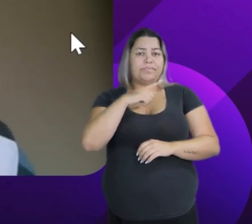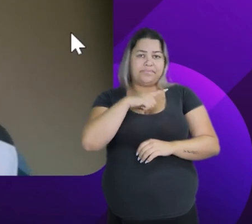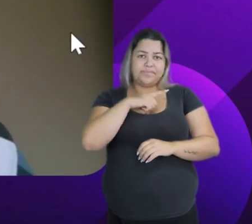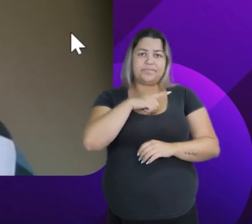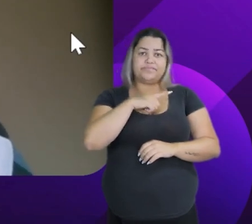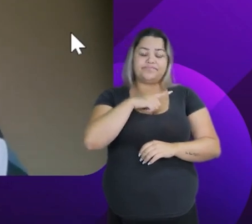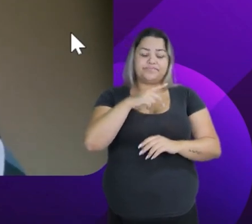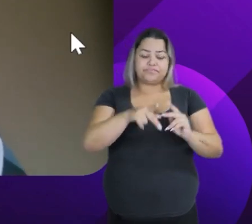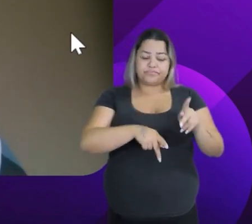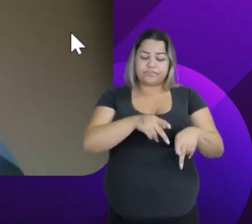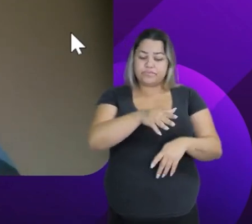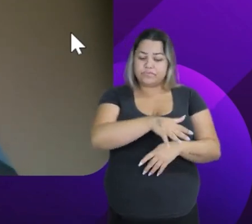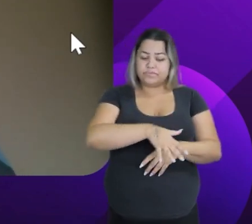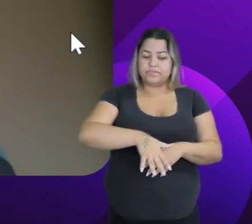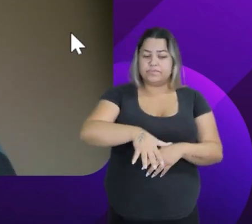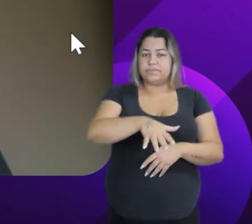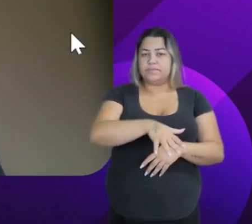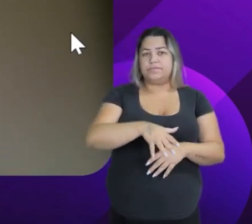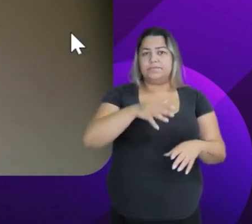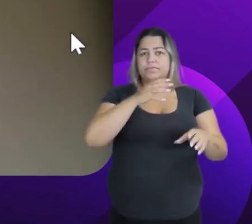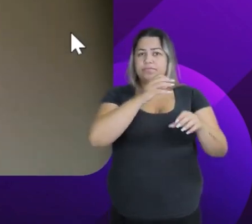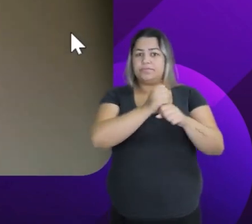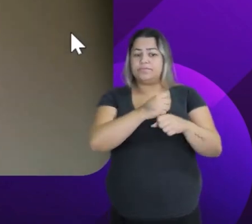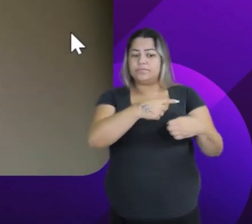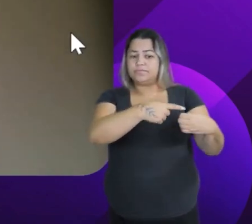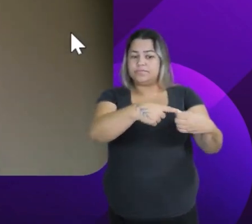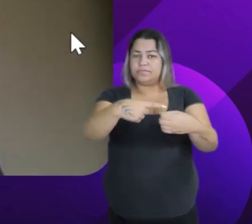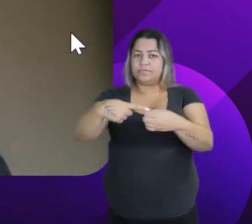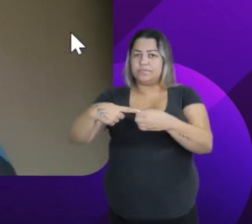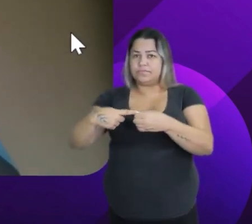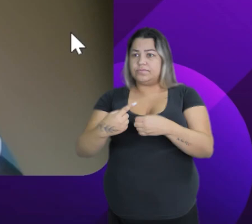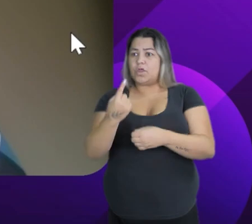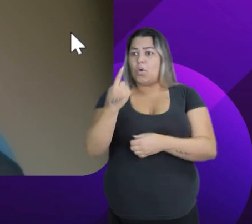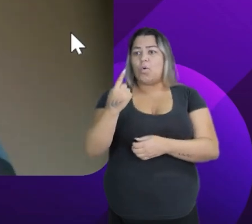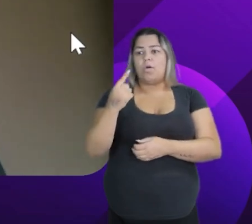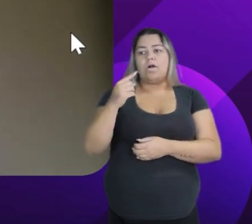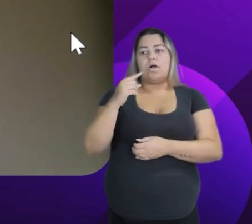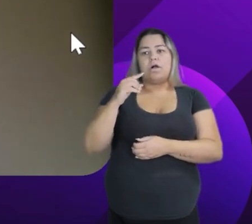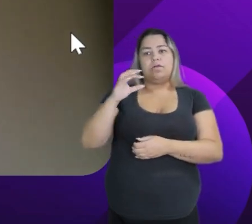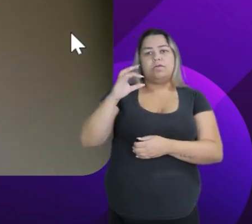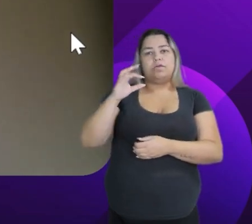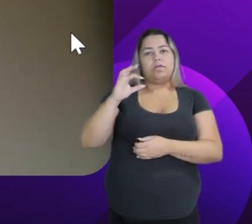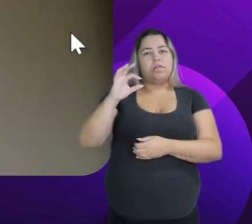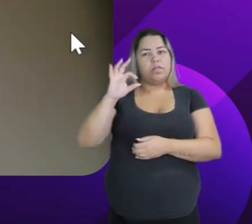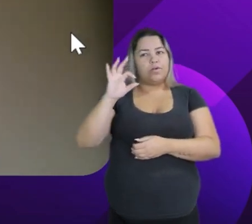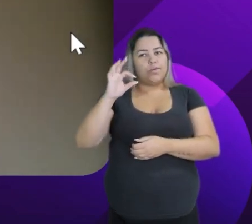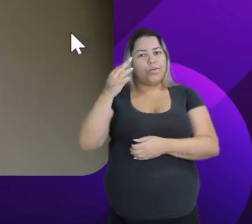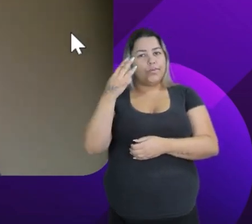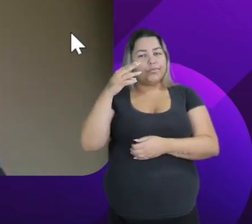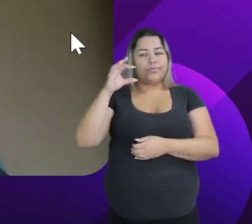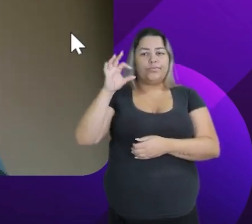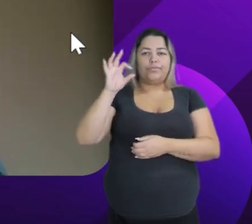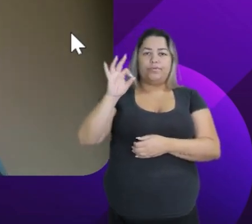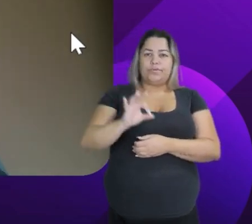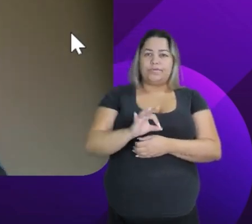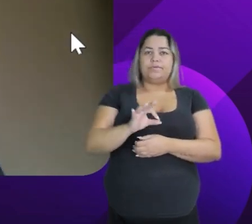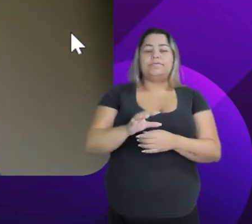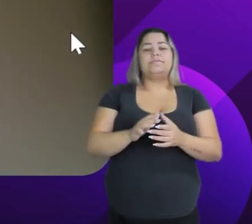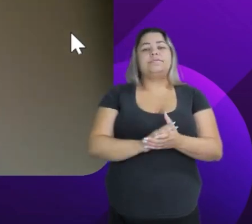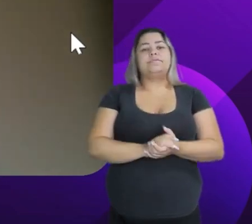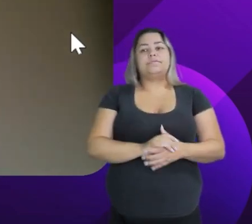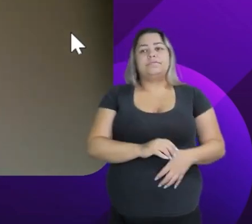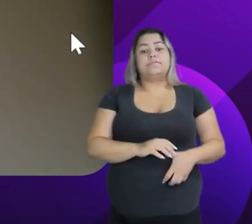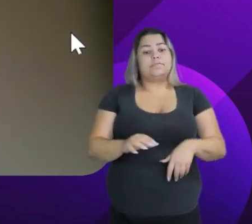da população total da cidade, 1/3 da população se desloca de transporte coletivo, 1/3